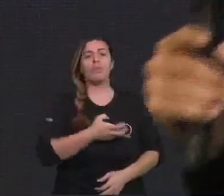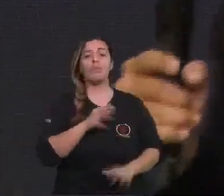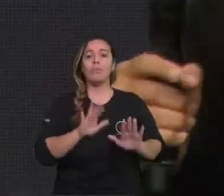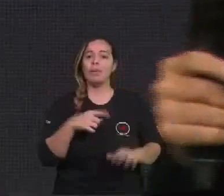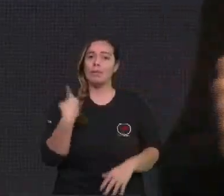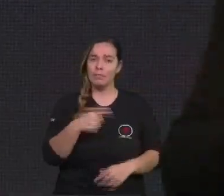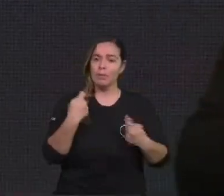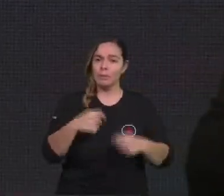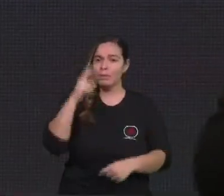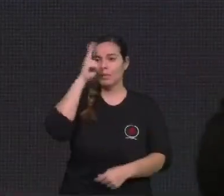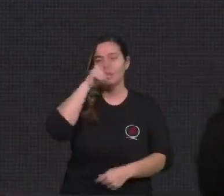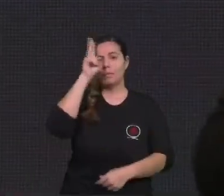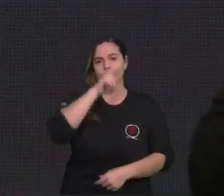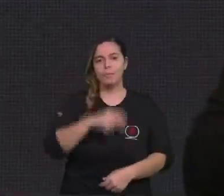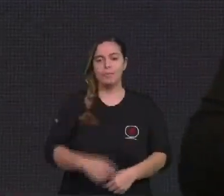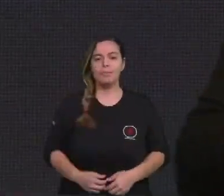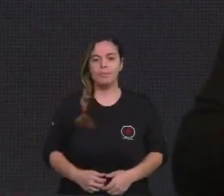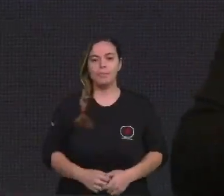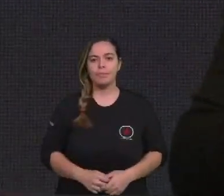nós precisamos lembrar disso.